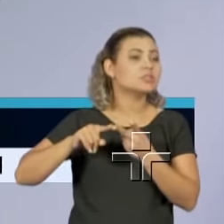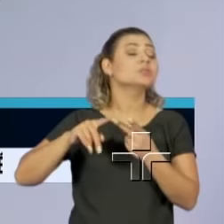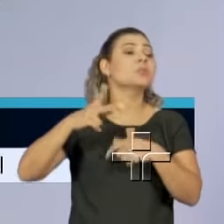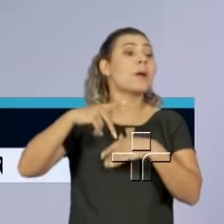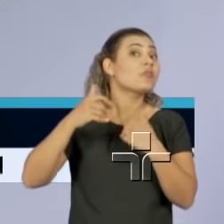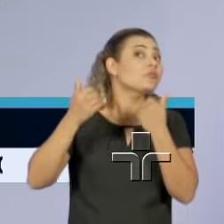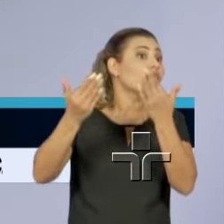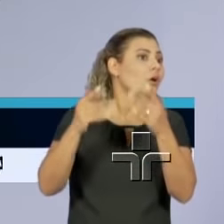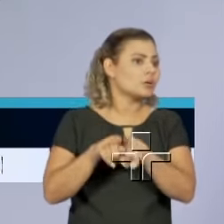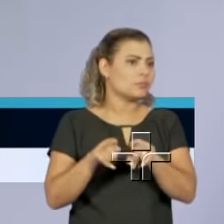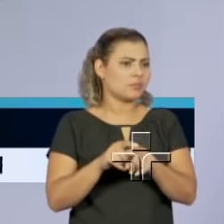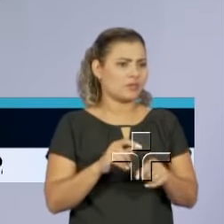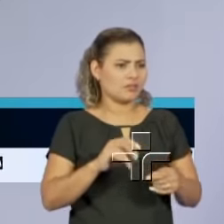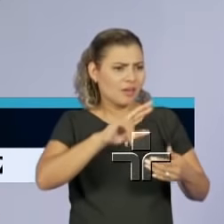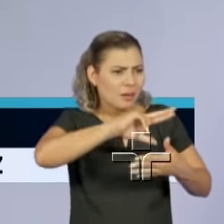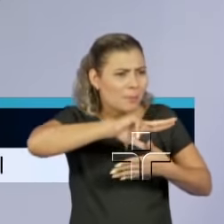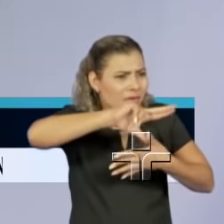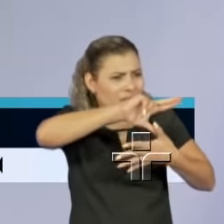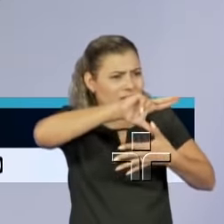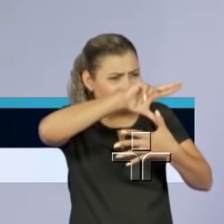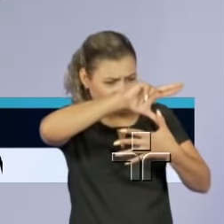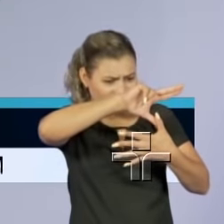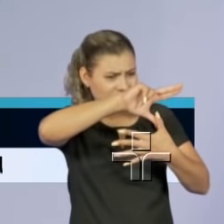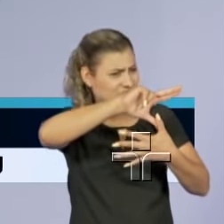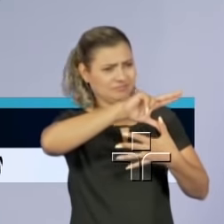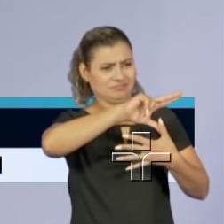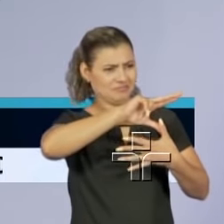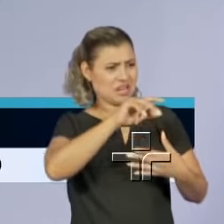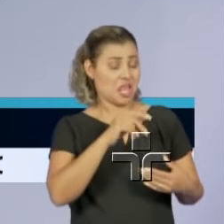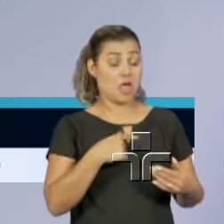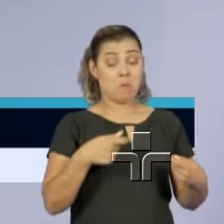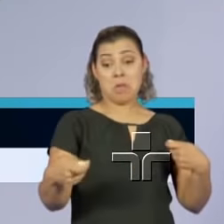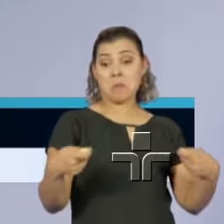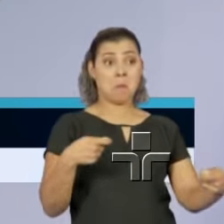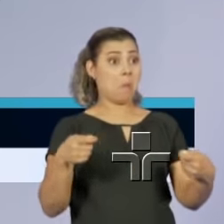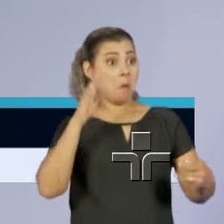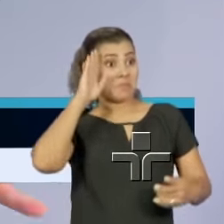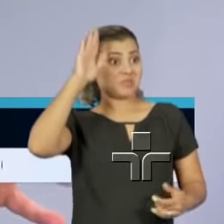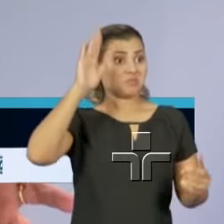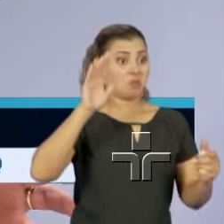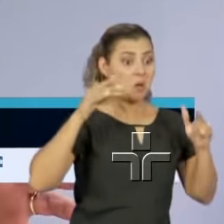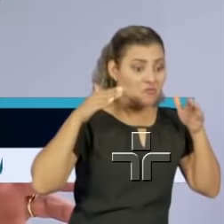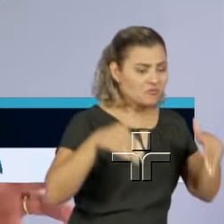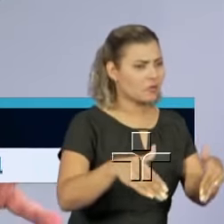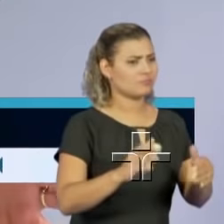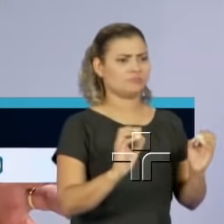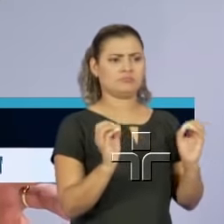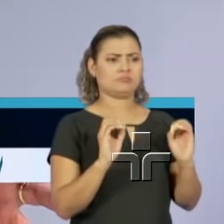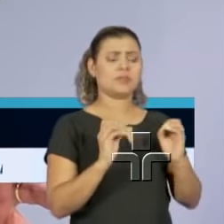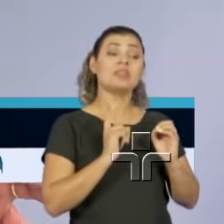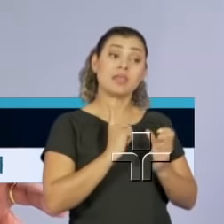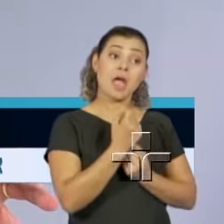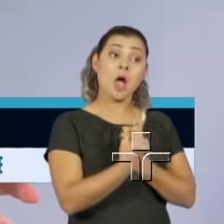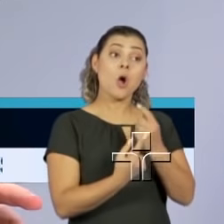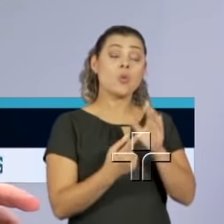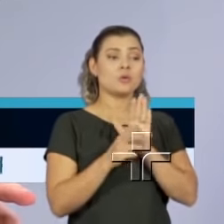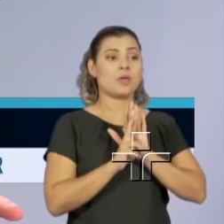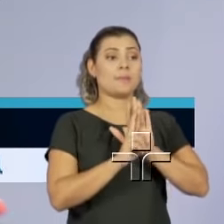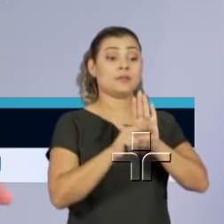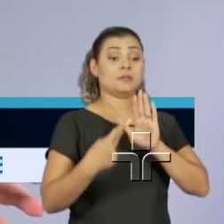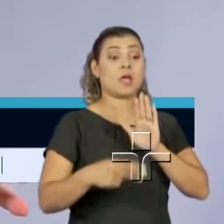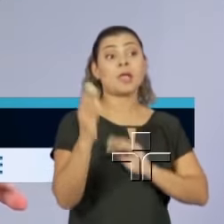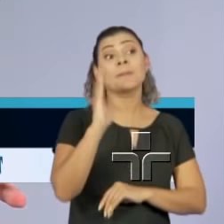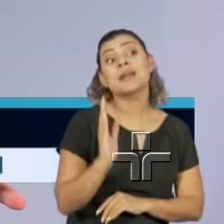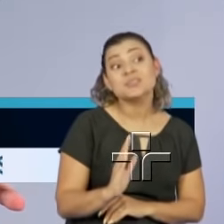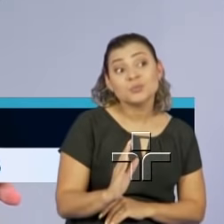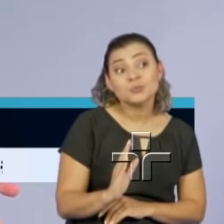exterior. A América Latina não está no centro da disputa geopolítica, mas há representações, há alvos americanos aqui,